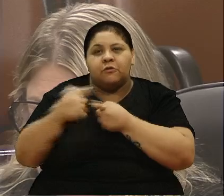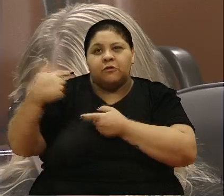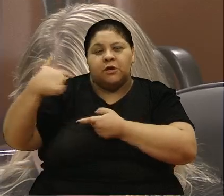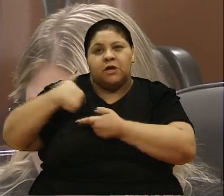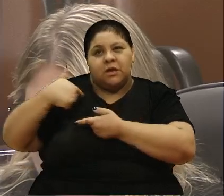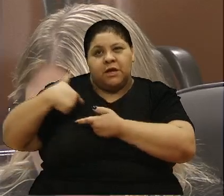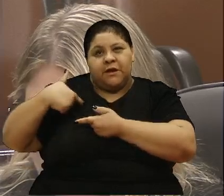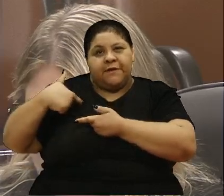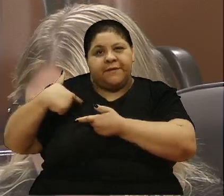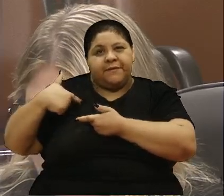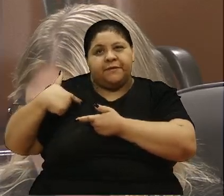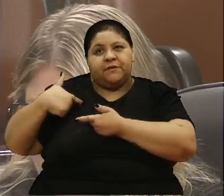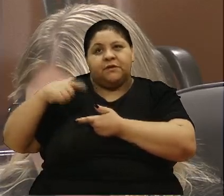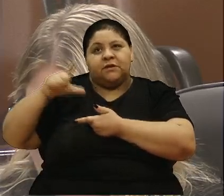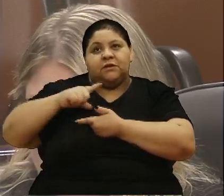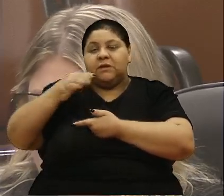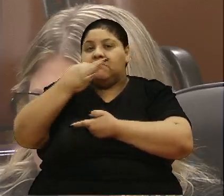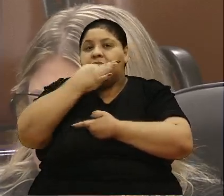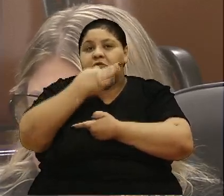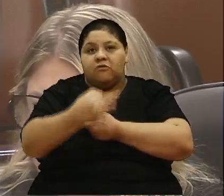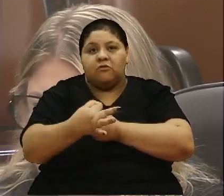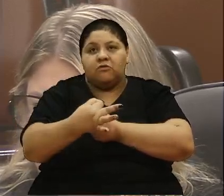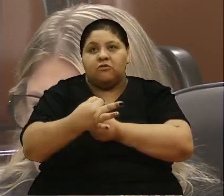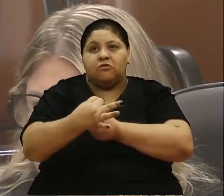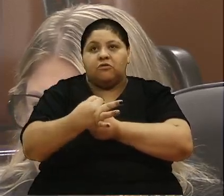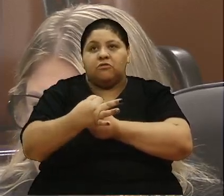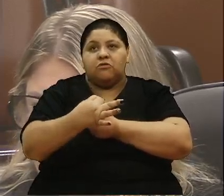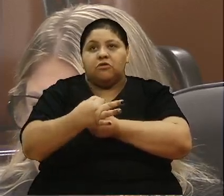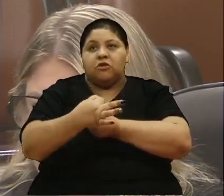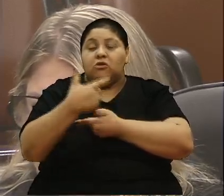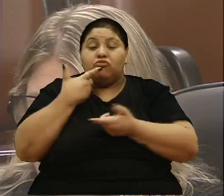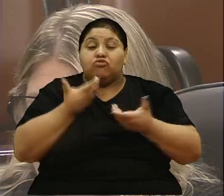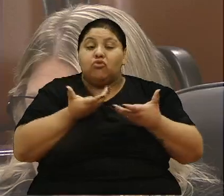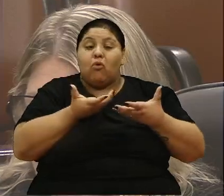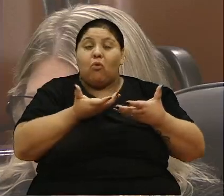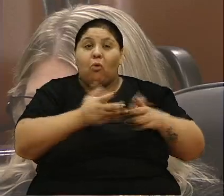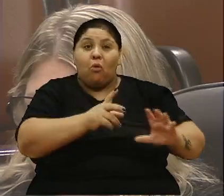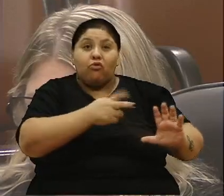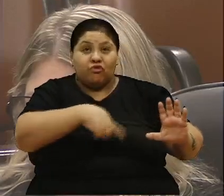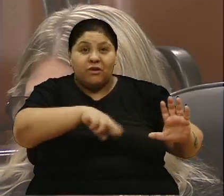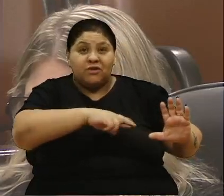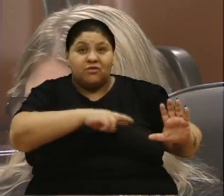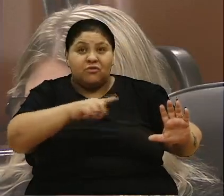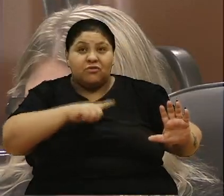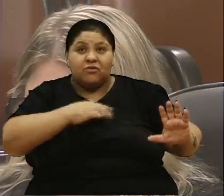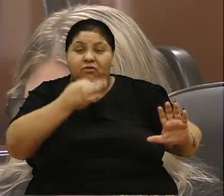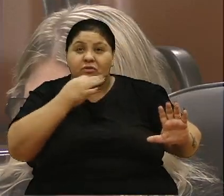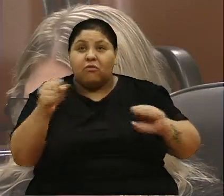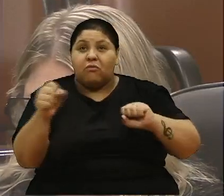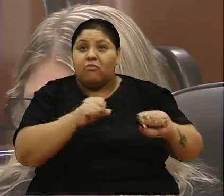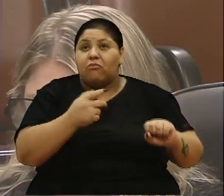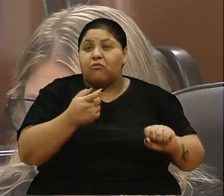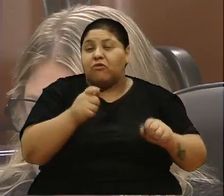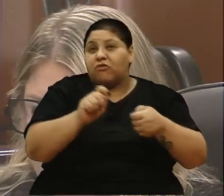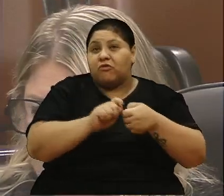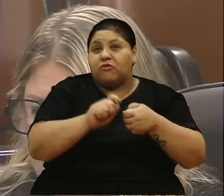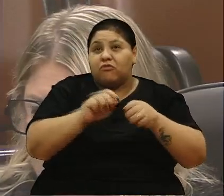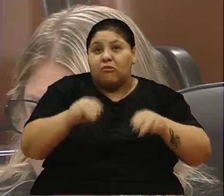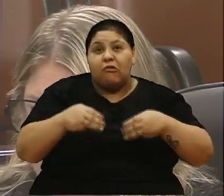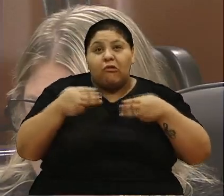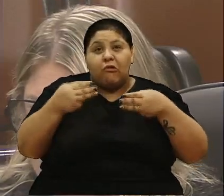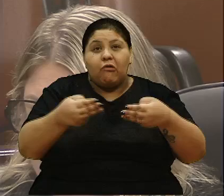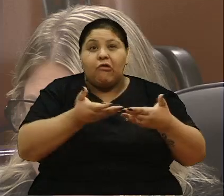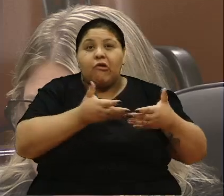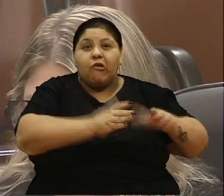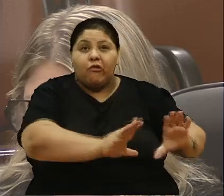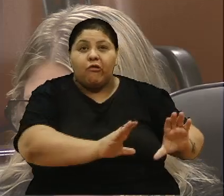eu tenho a minha opinião e eu não sou contra nenhuma religião. Eu tenho minha opinião também. A gente poderia fazer uma moção